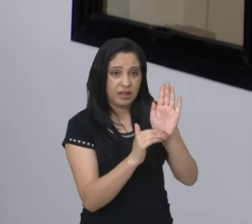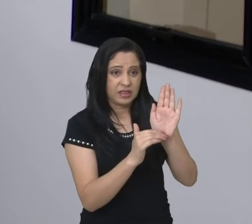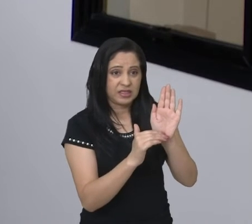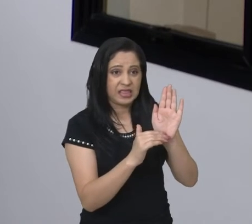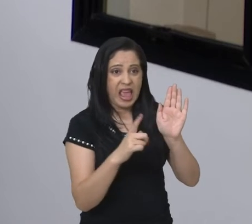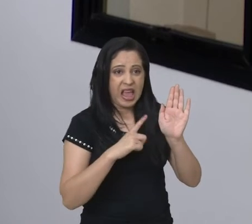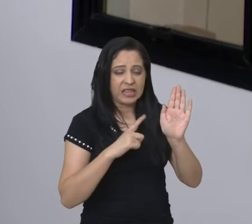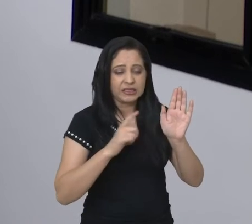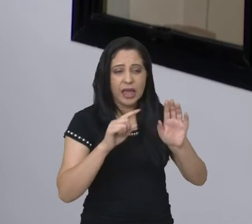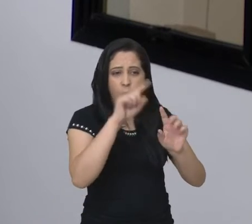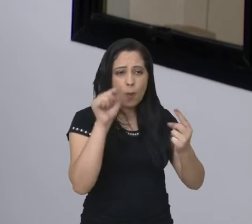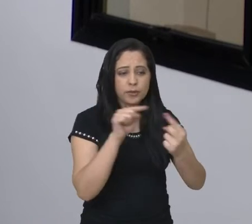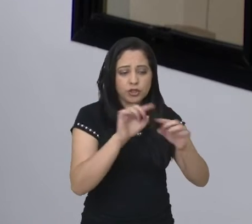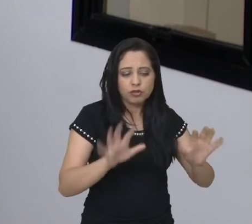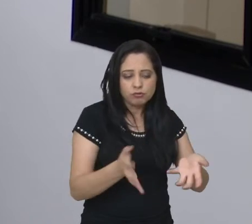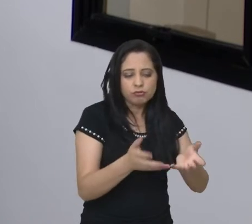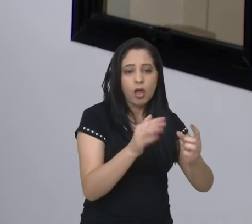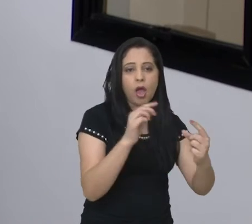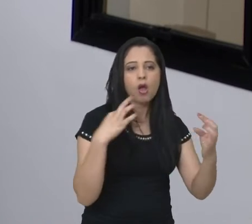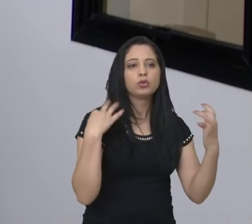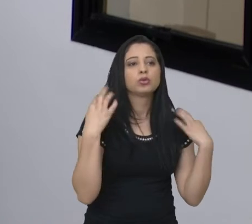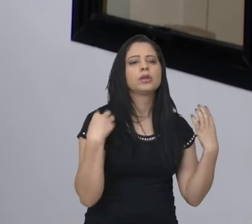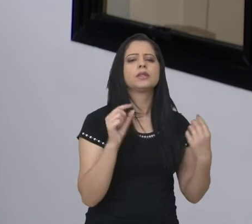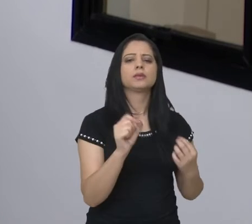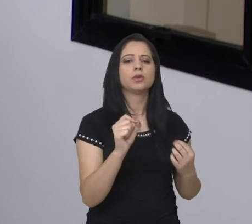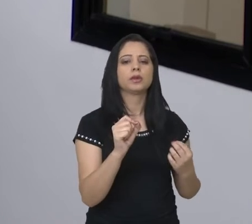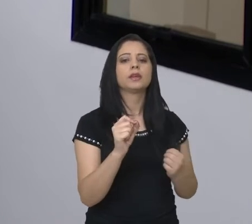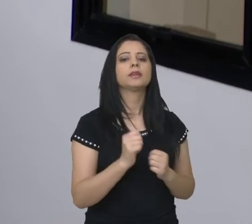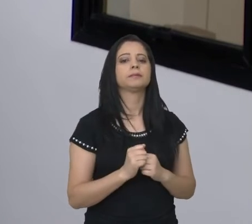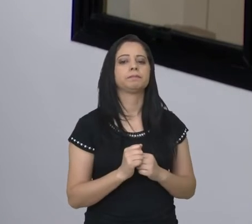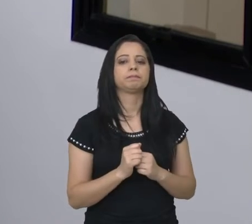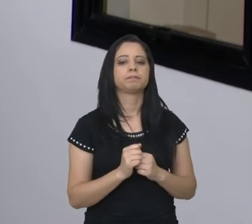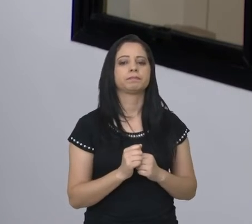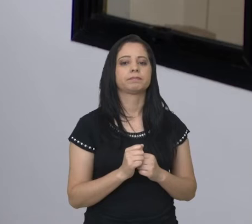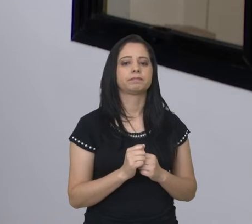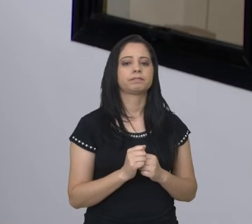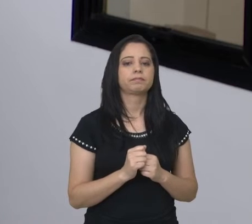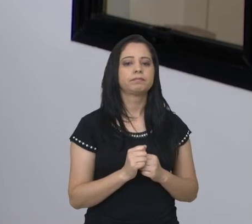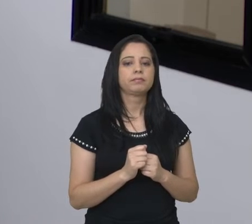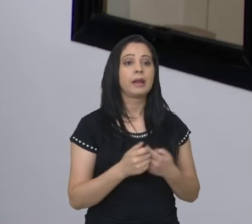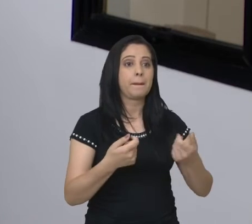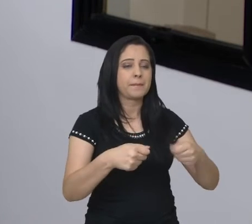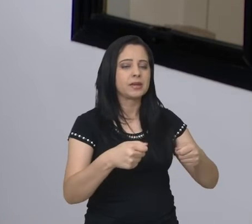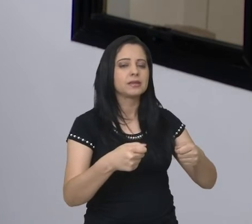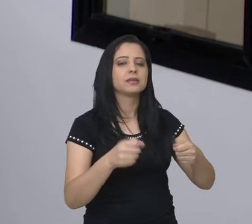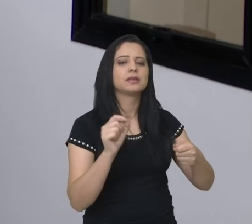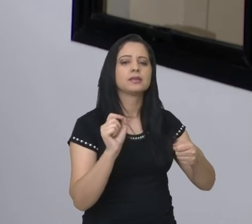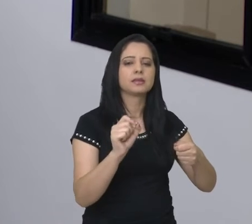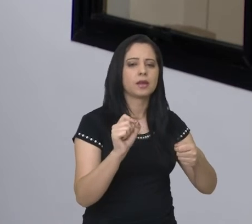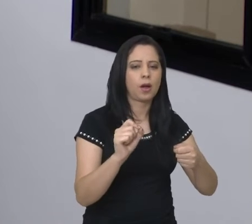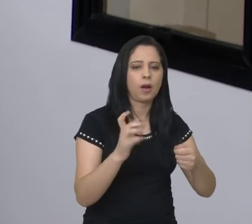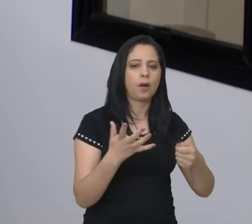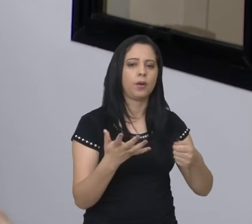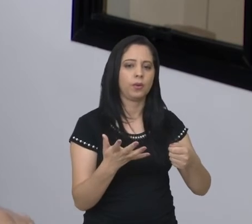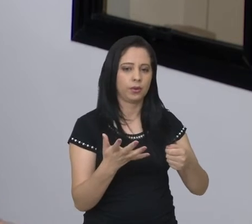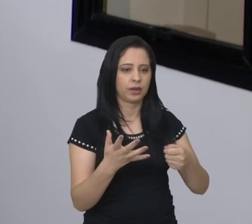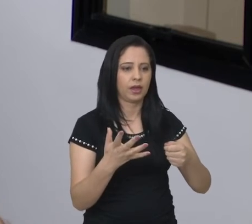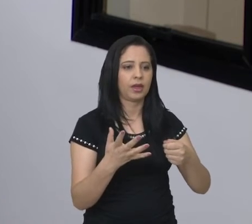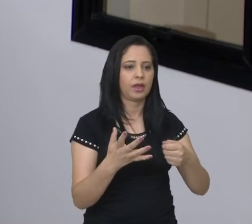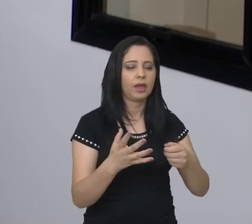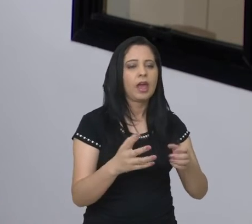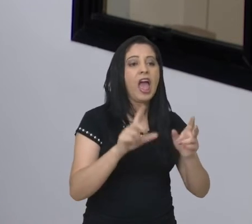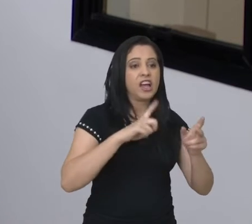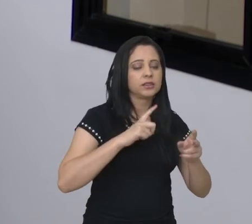ali em uma das diretrizes que estão no fomento ao turismo em nossa cidade, que a gente acelerasse, né, estabelecesse